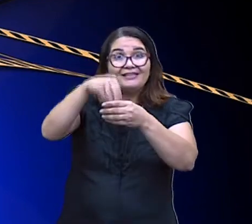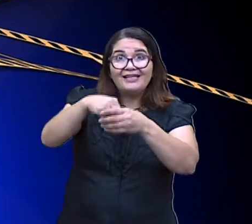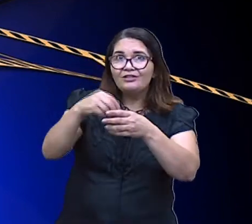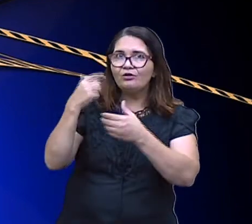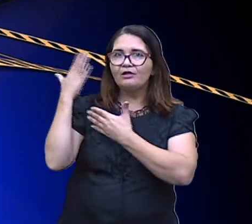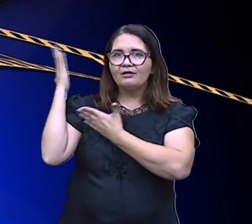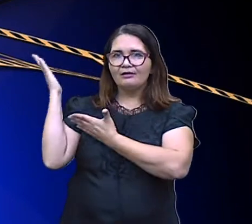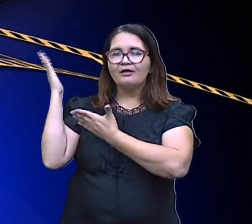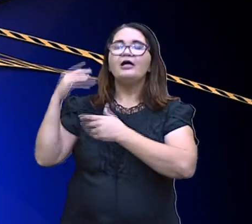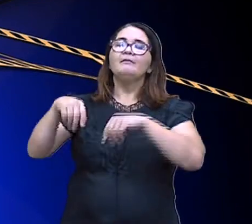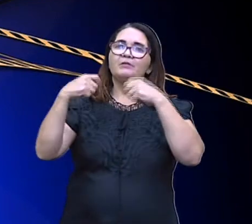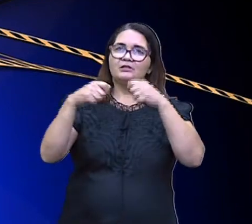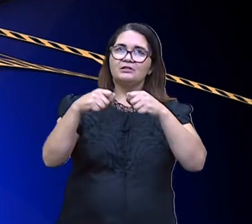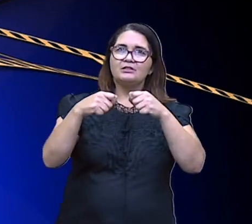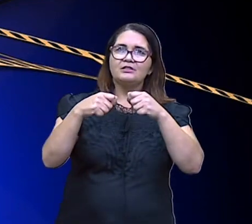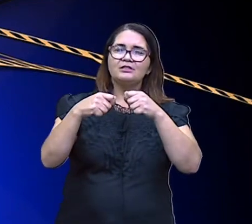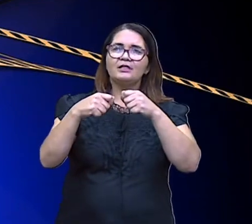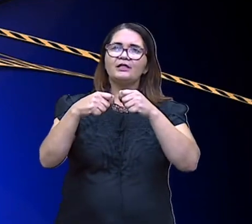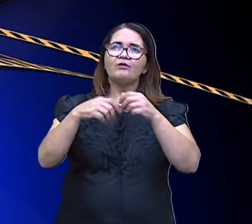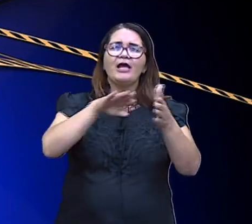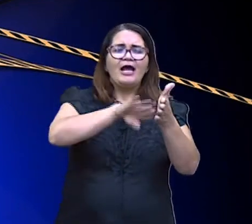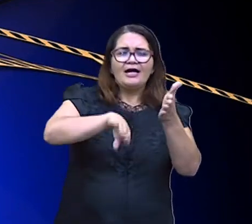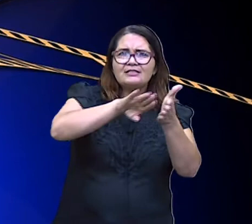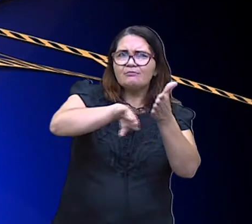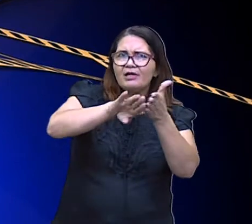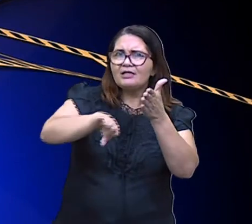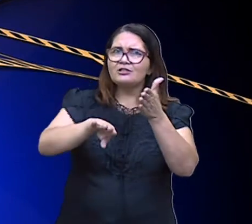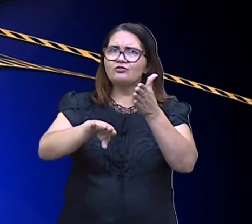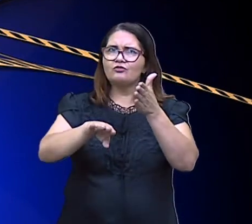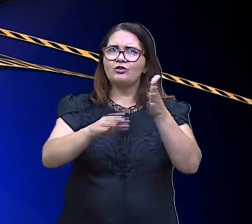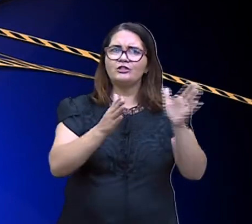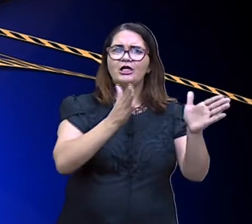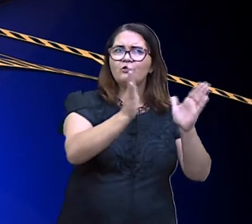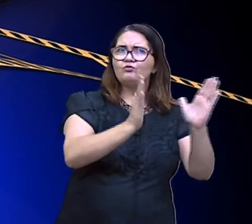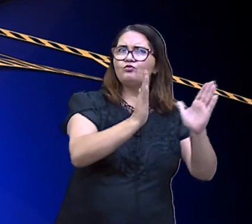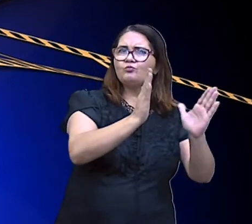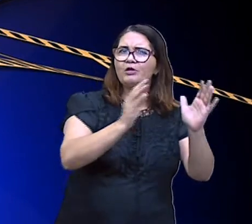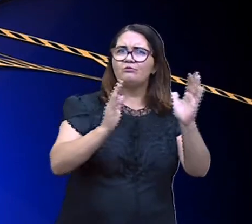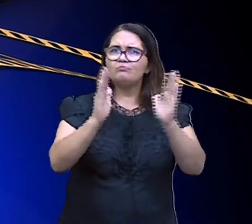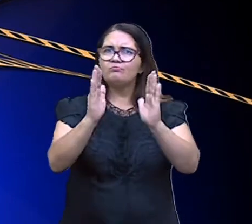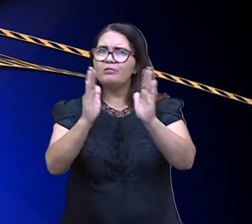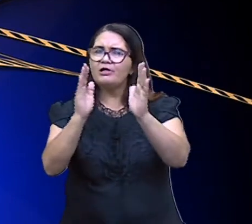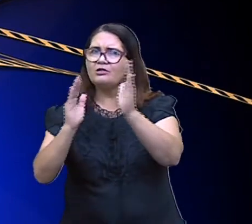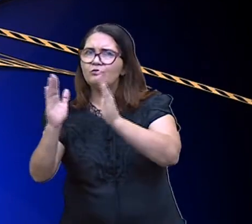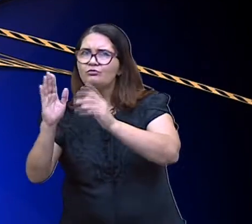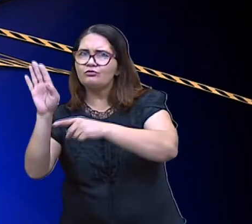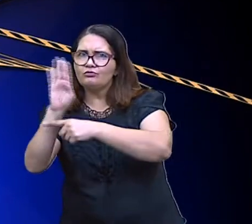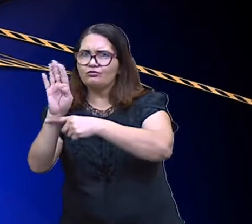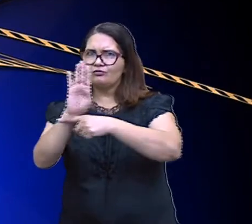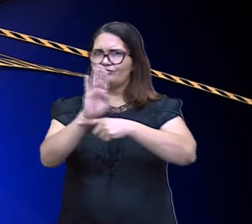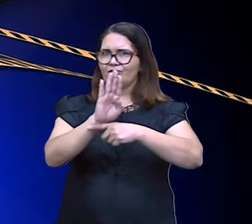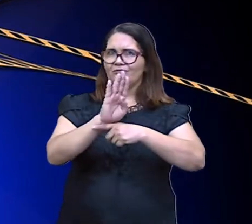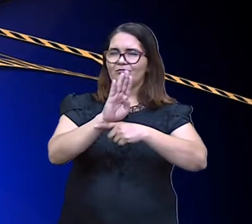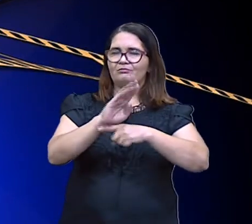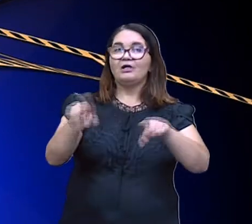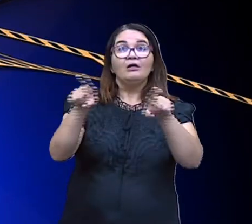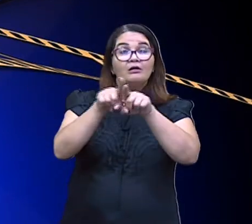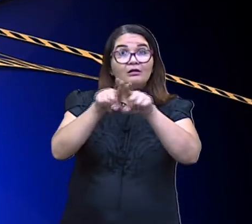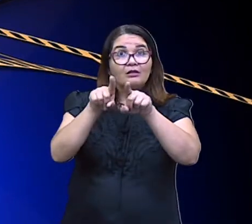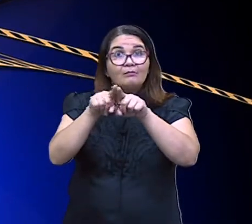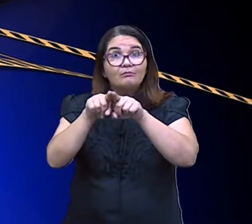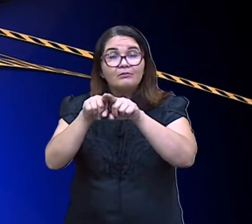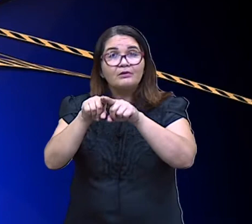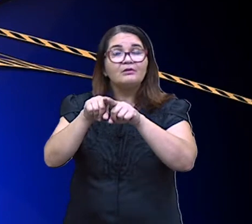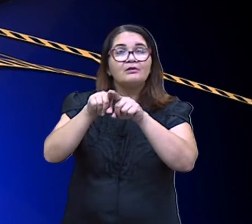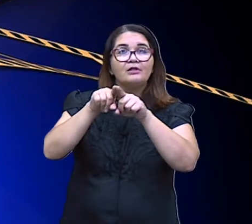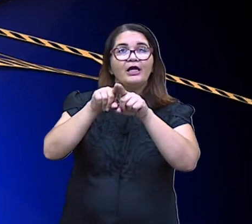as indicações e separações das cenas, as situações e ações dos personagens. Se lá no